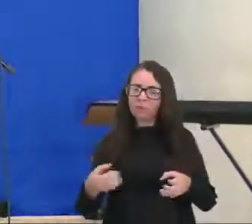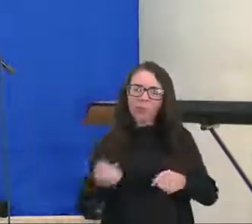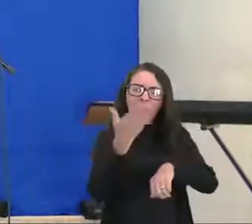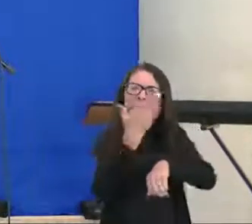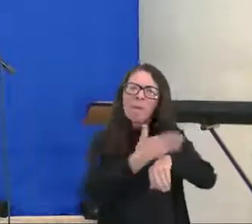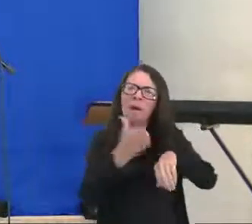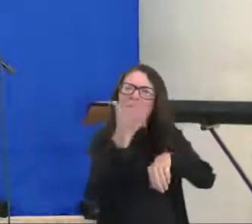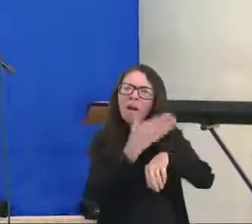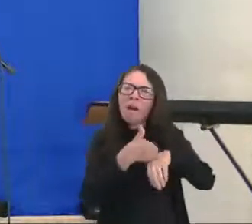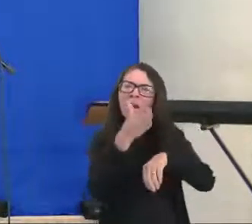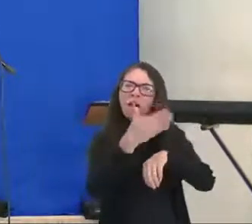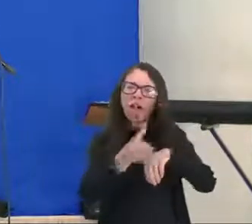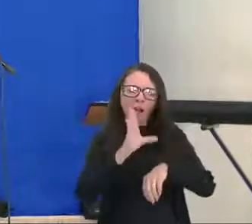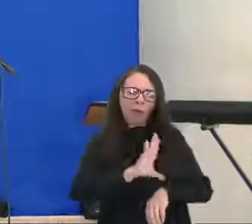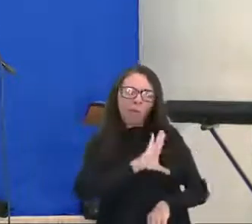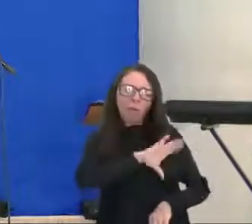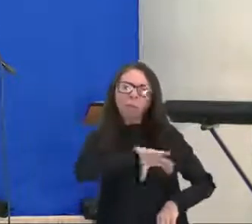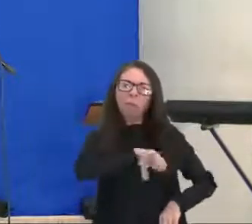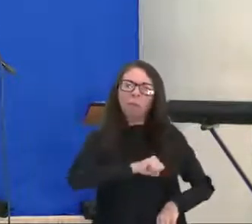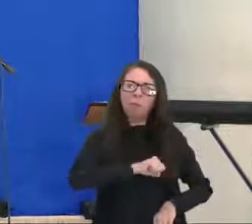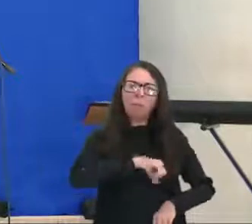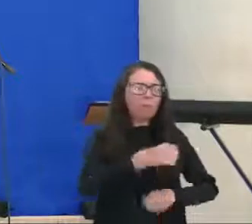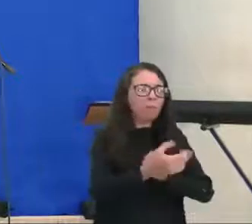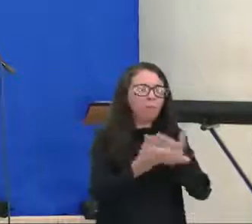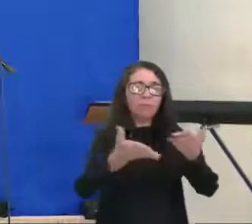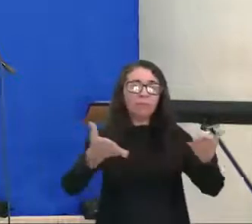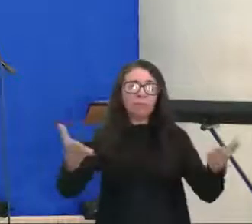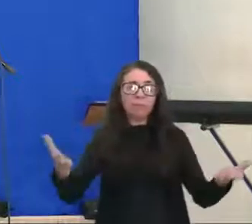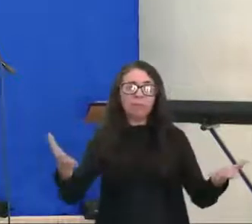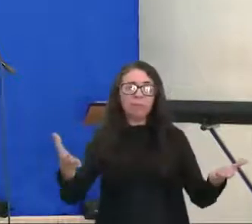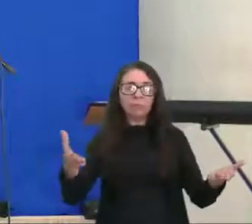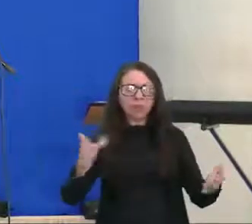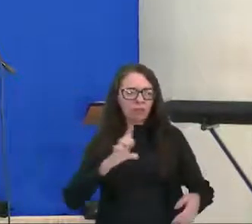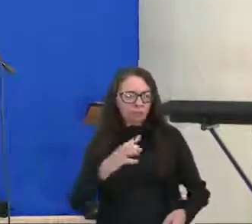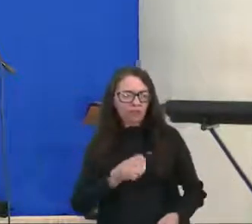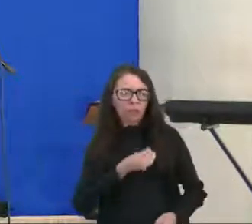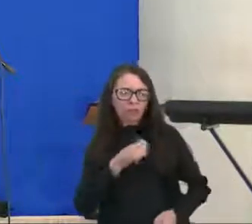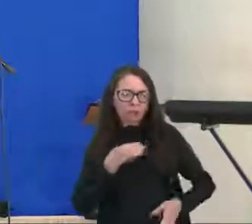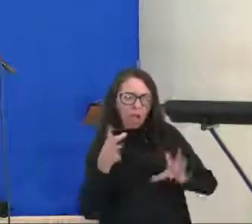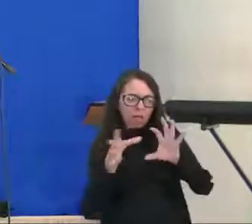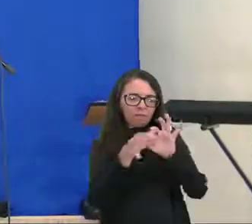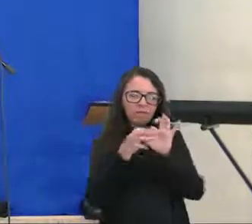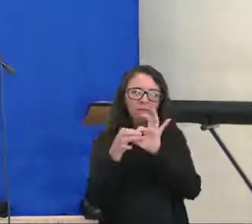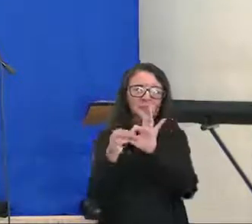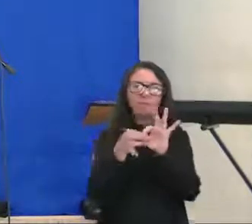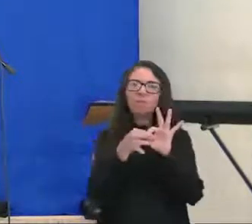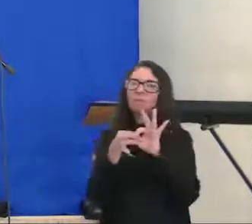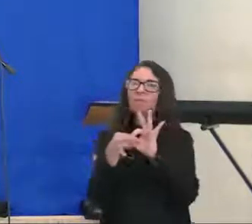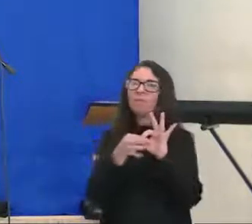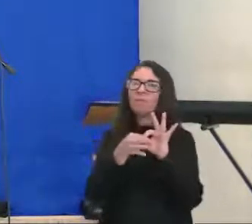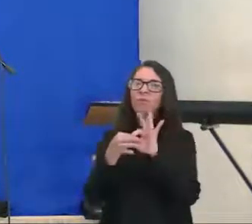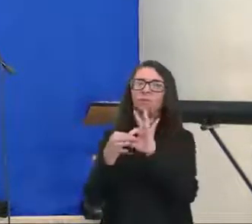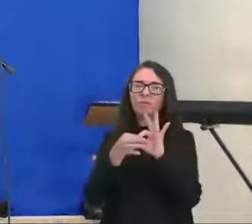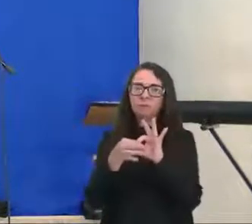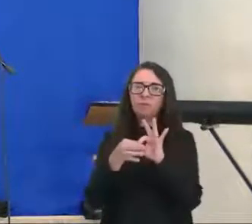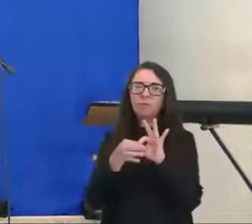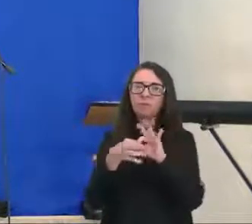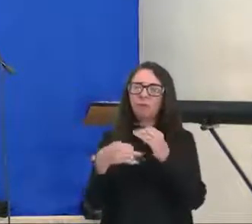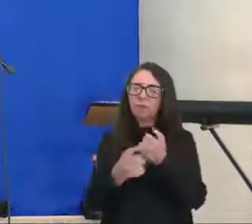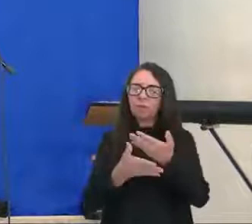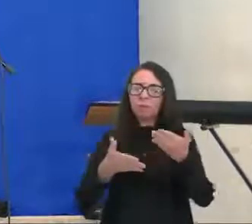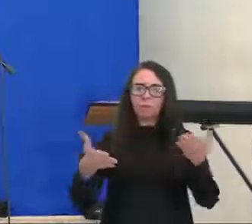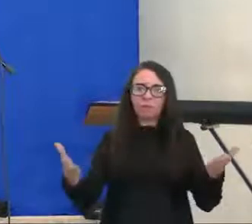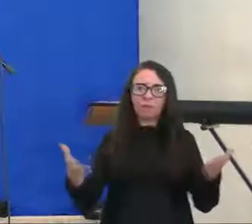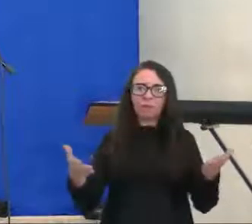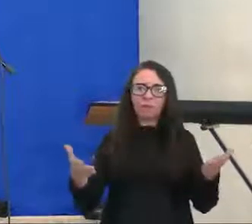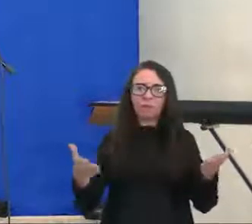hospitalidade, Romanos 12:13, viver em harmonia uns com os outros, Romanos 12:17, vencer o mal